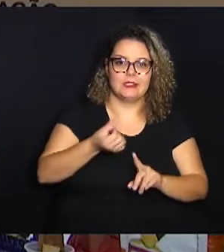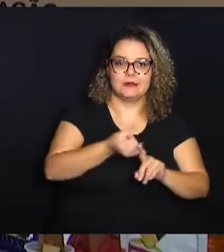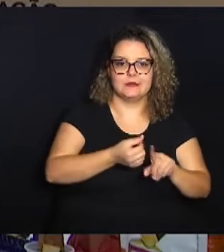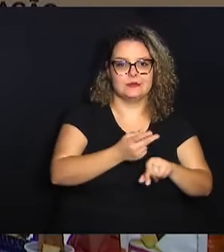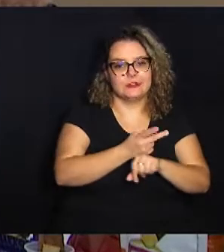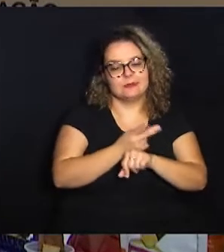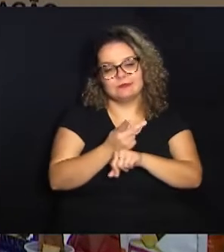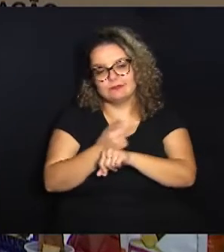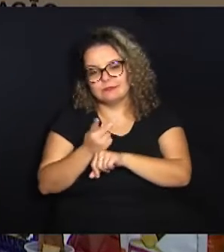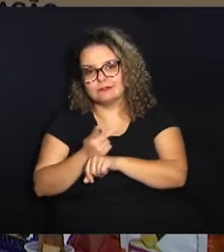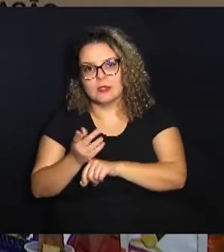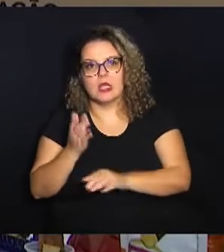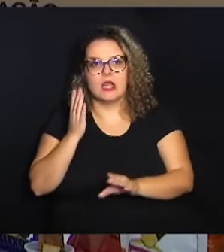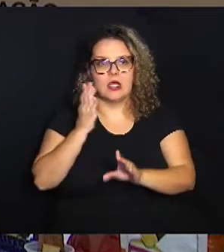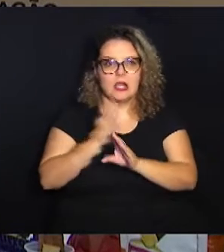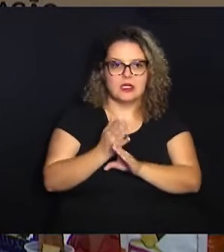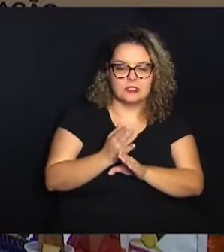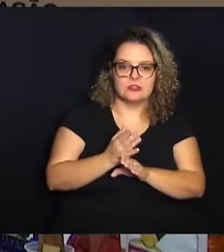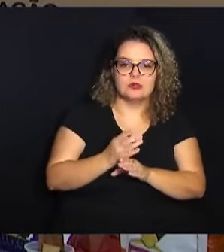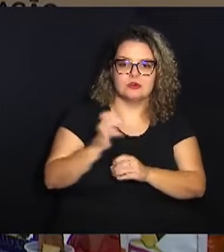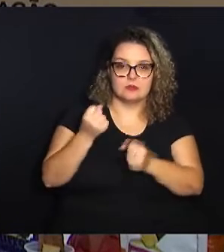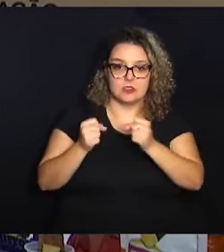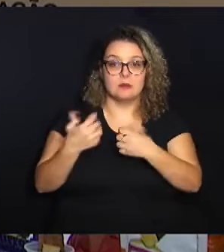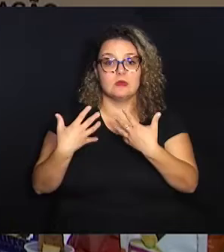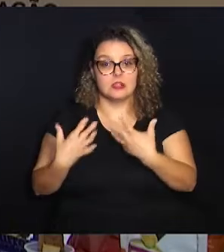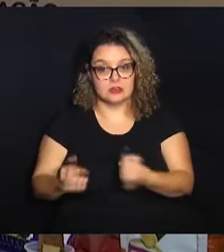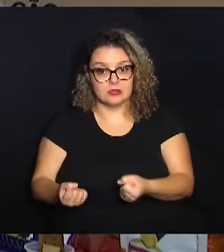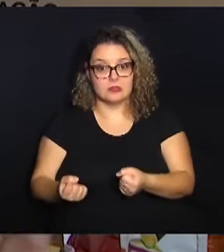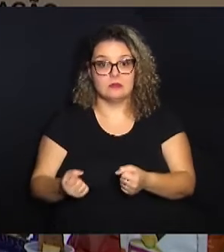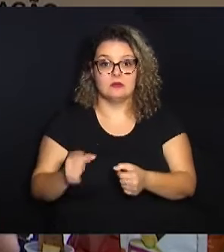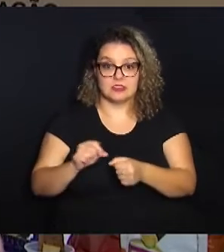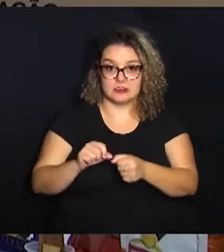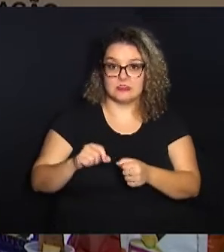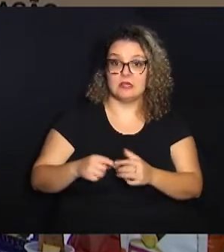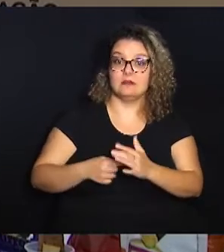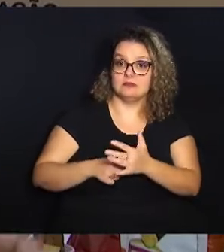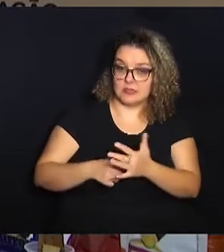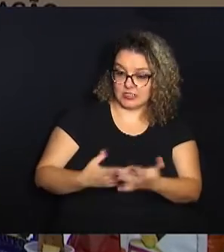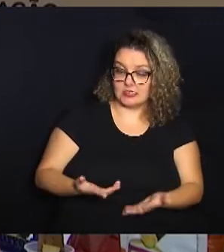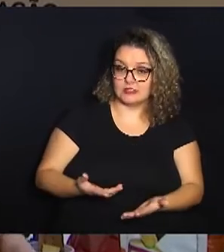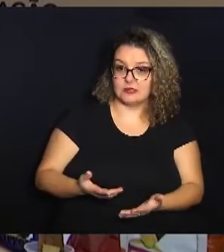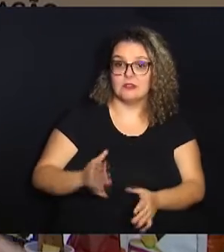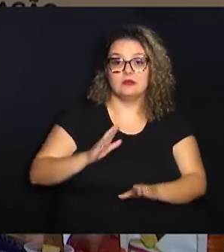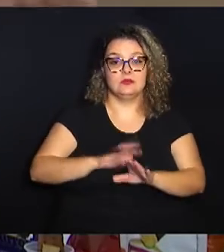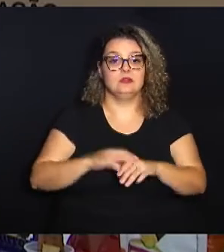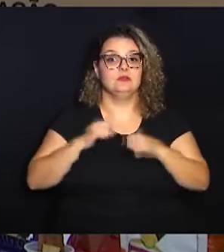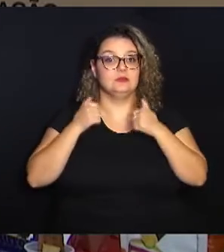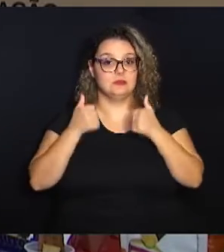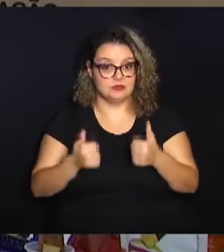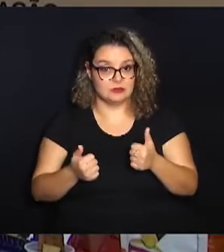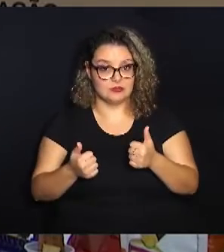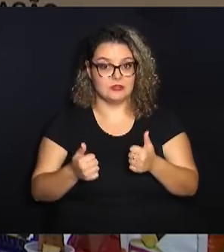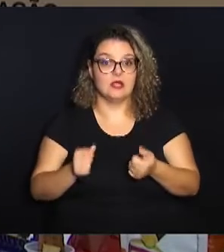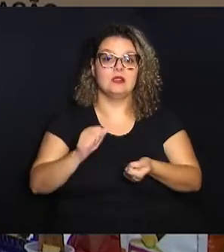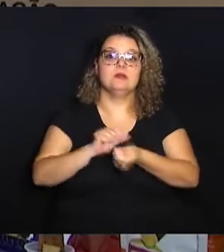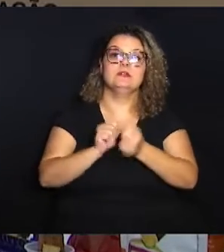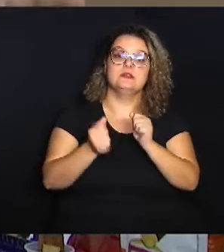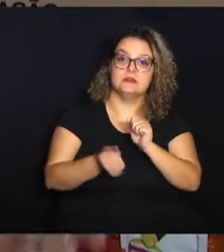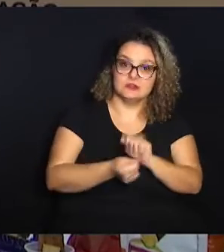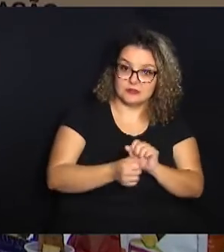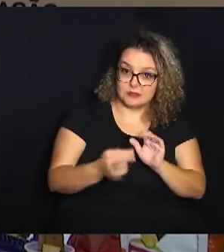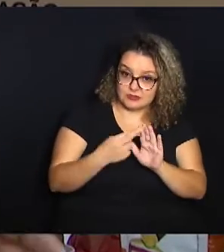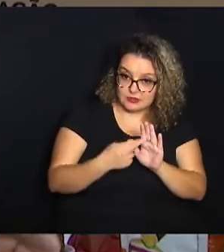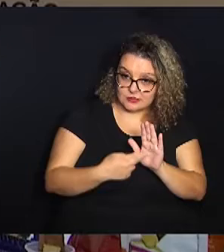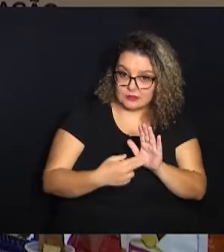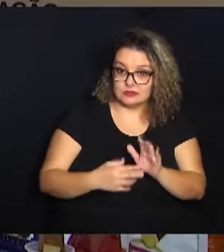procurando, achamos um fabricante que topou o desafio para fazer a máquina, fez a máquina, funcionou, aí a gente adaptou a receita